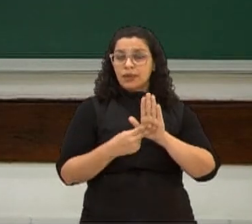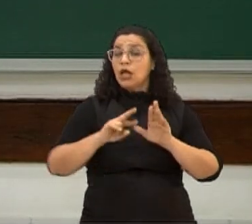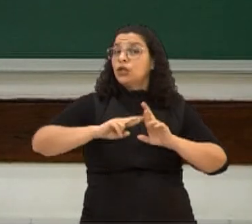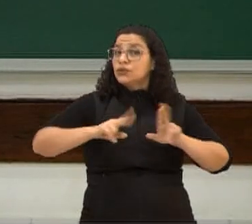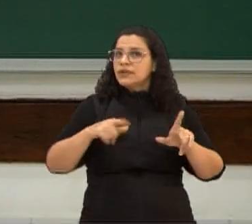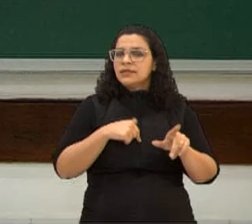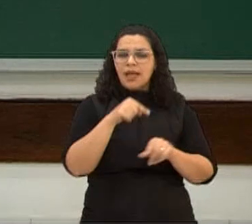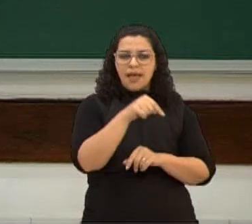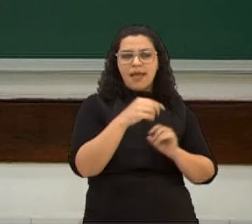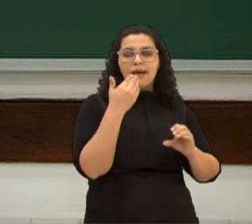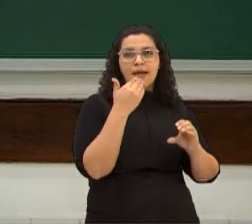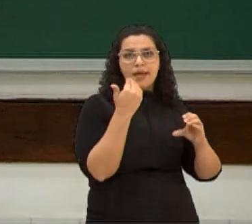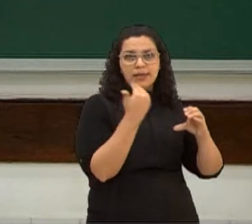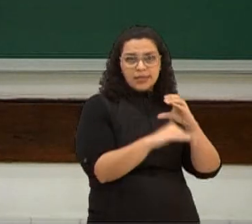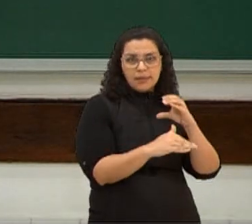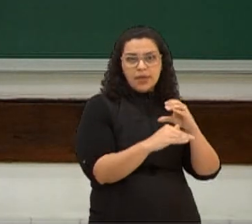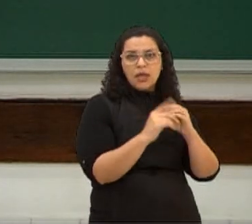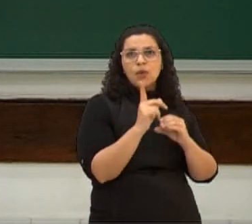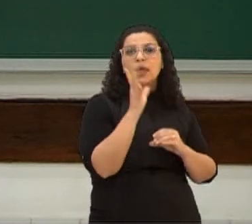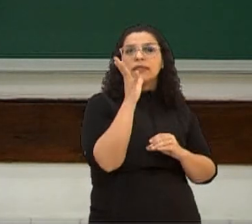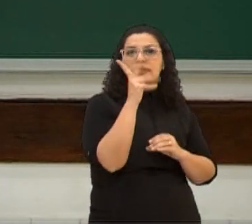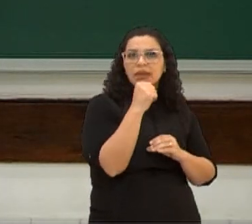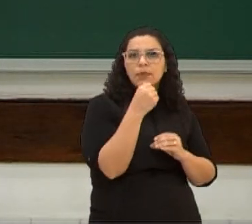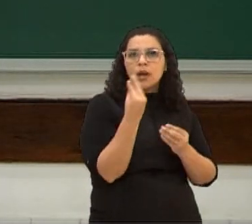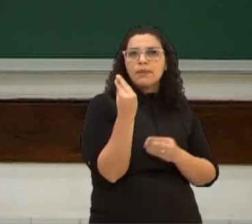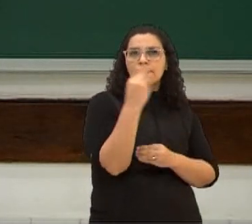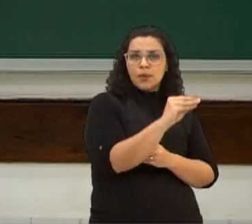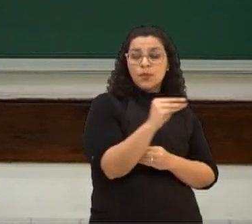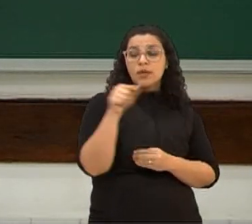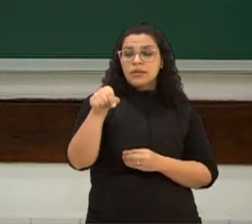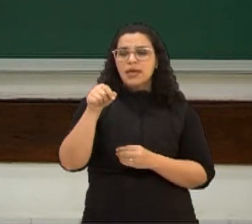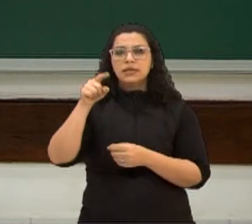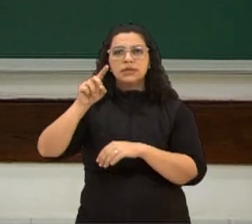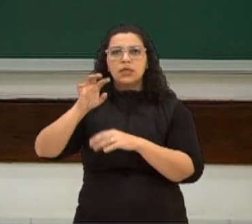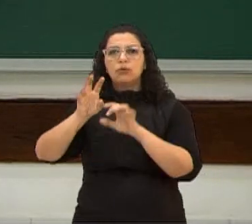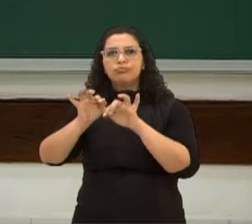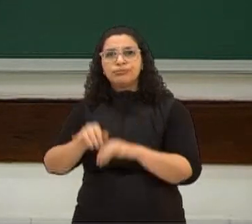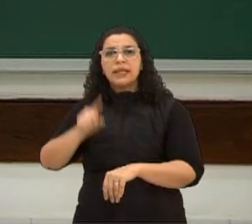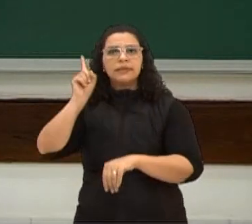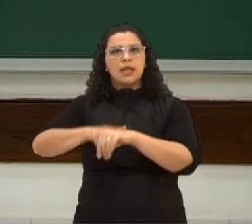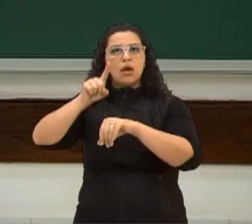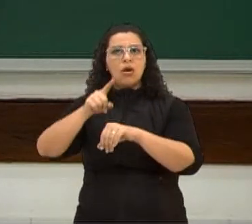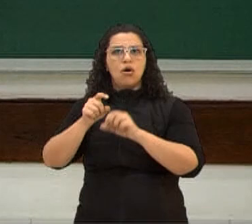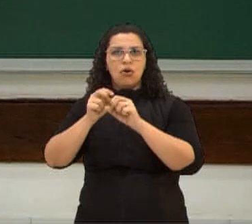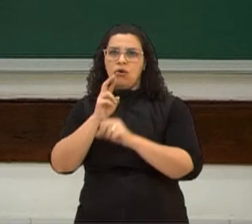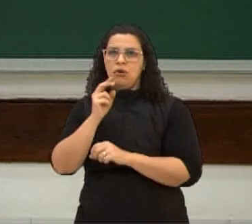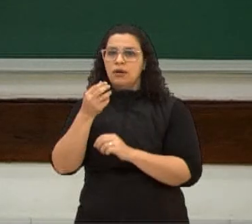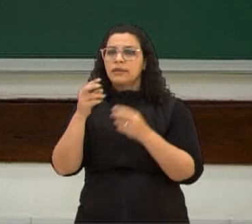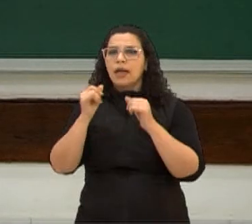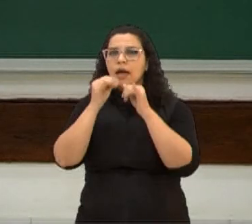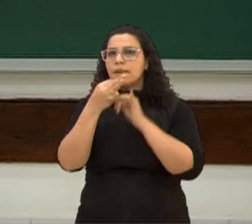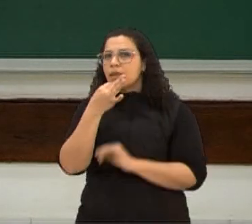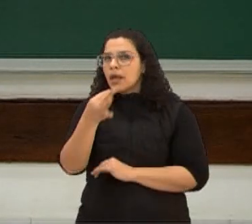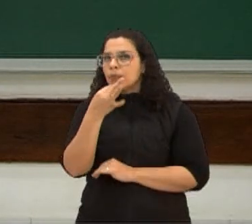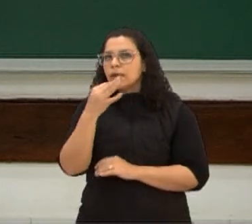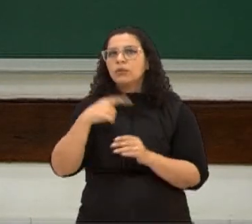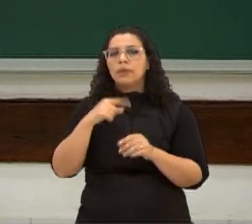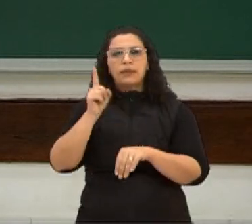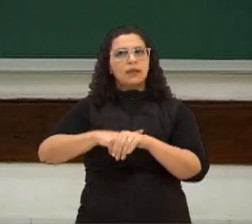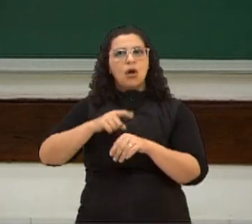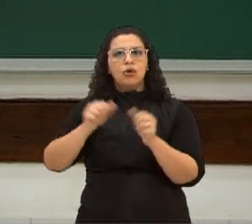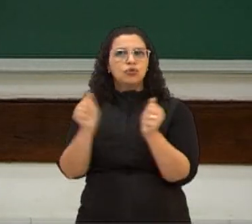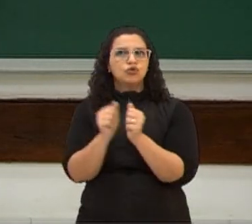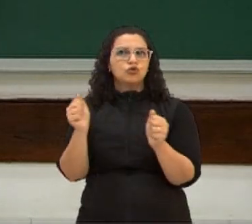ali, né, a gente já falou, que é essa questão do tempo. O comentário, ele acontece quase que em tempo